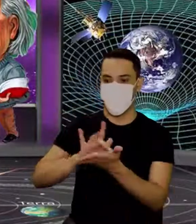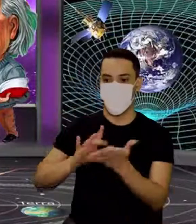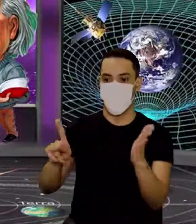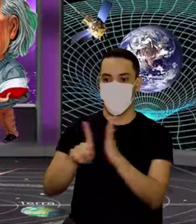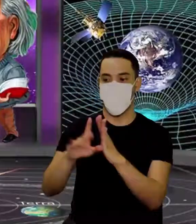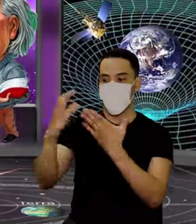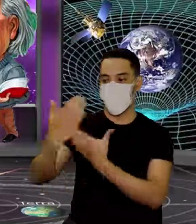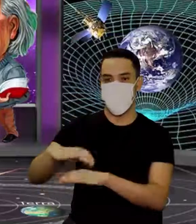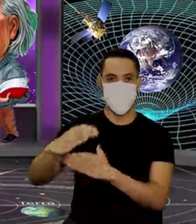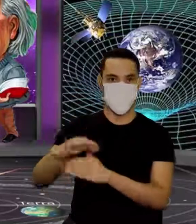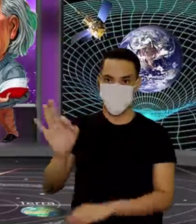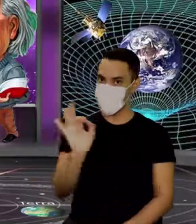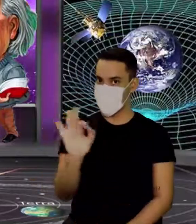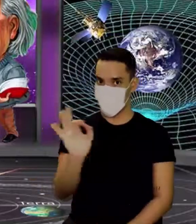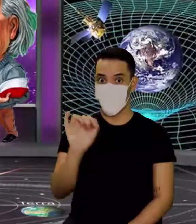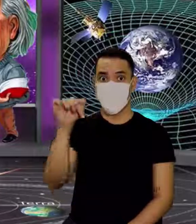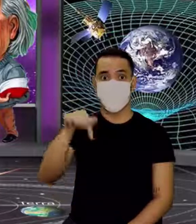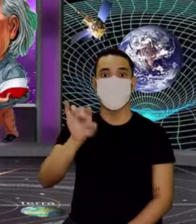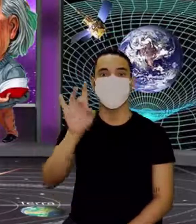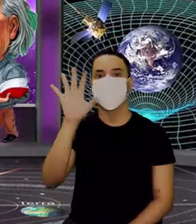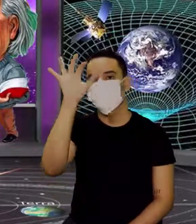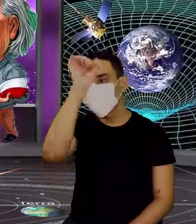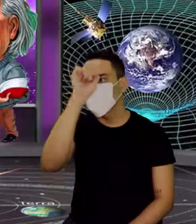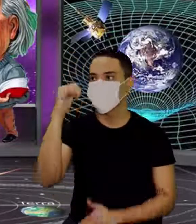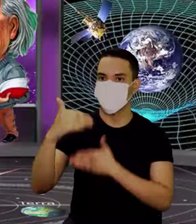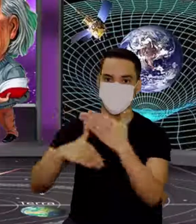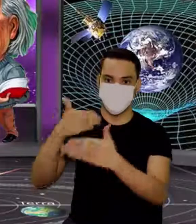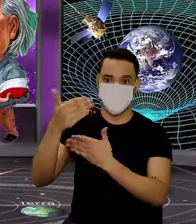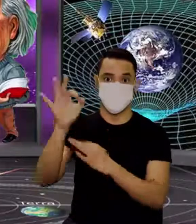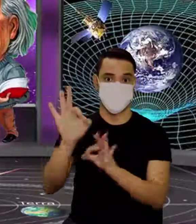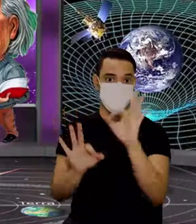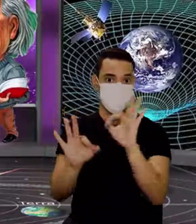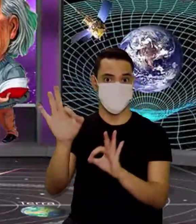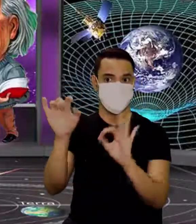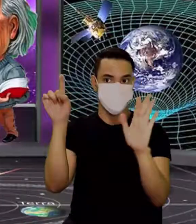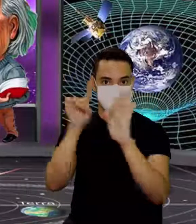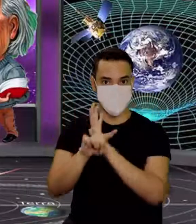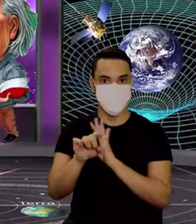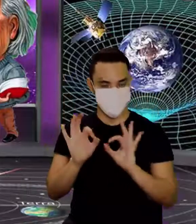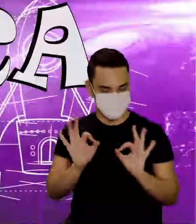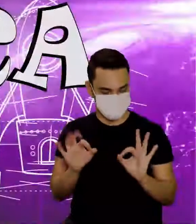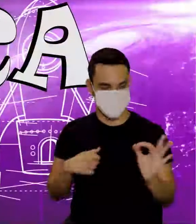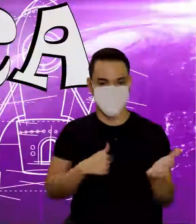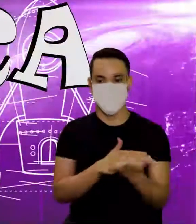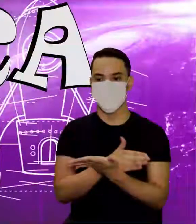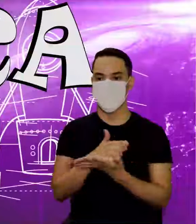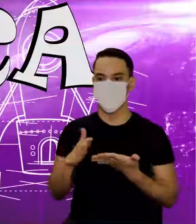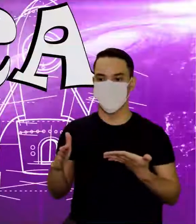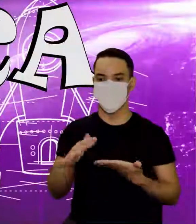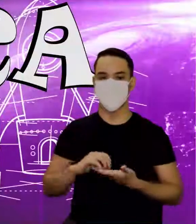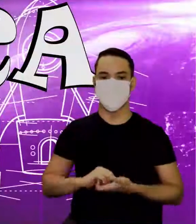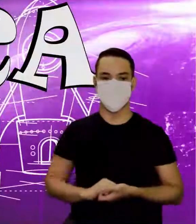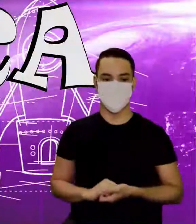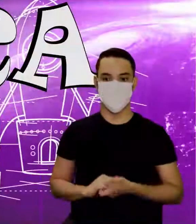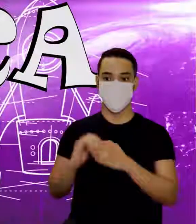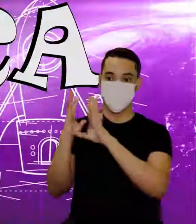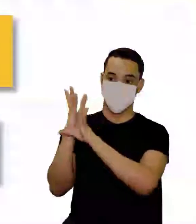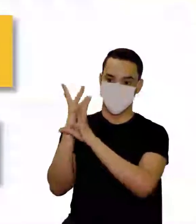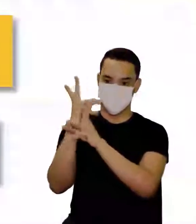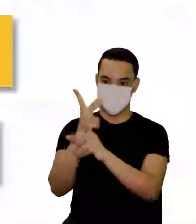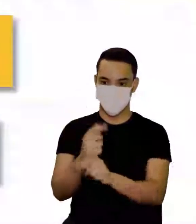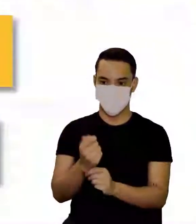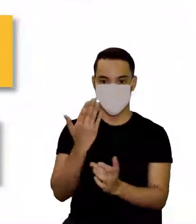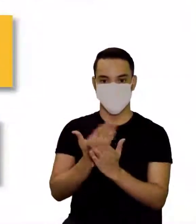o que conta é o aprendizado, o desenvolvimento e a organização da questão, tá bom? Então vamos começar? Então, revisão,